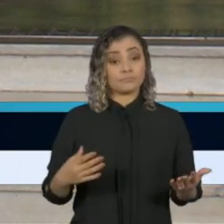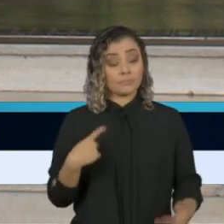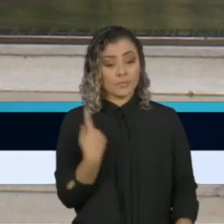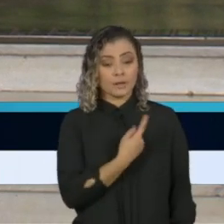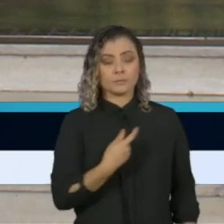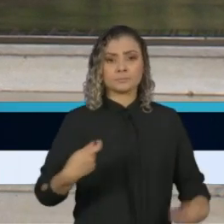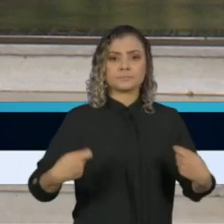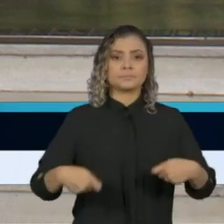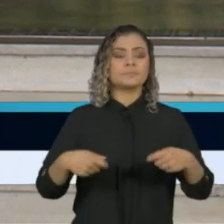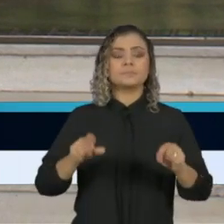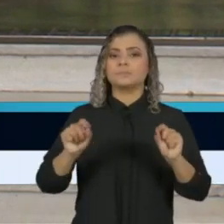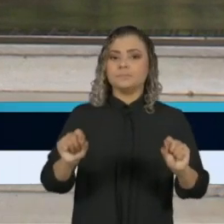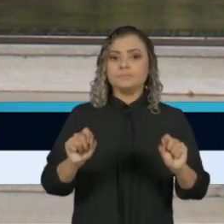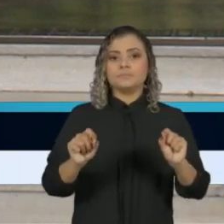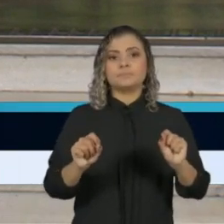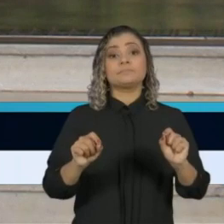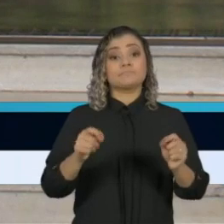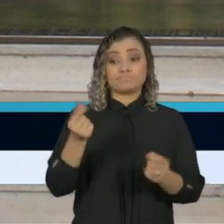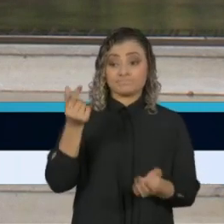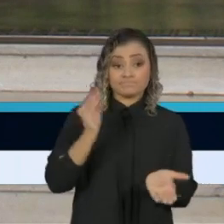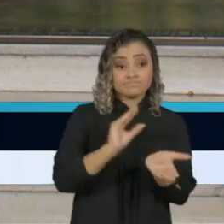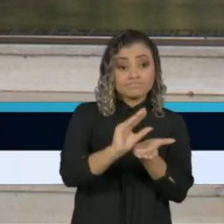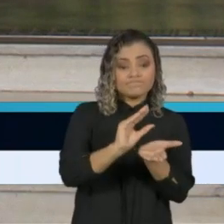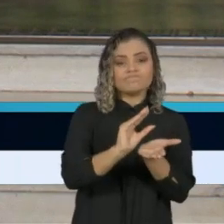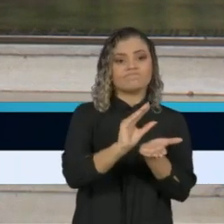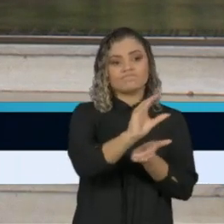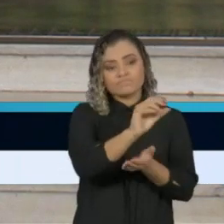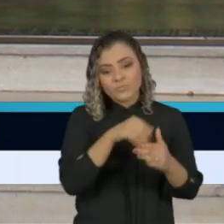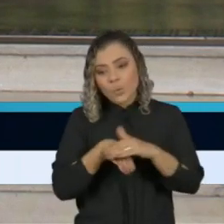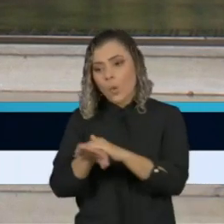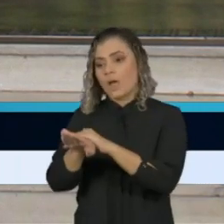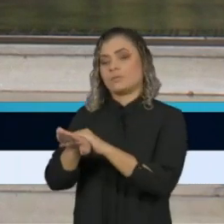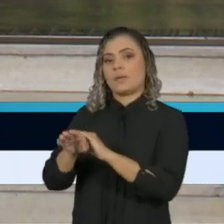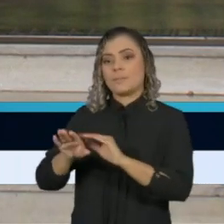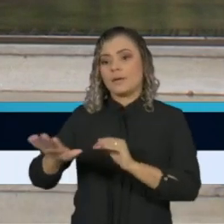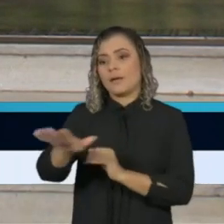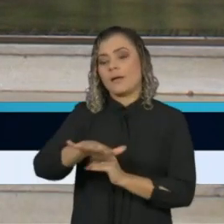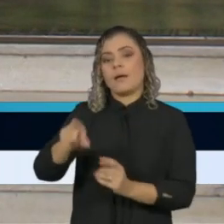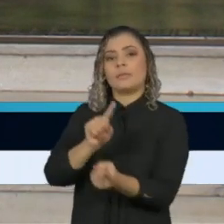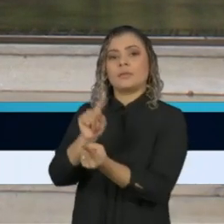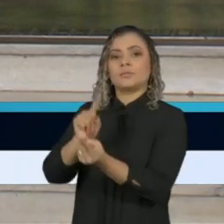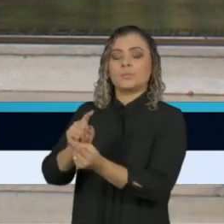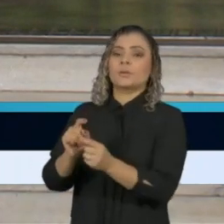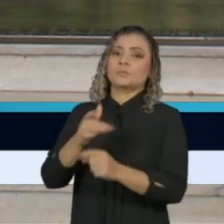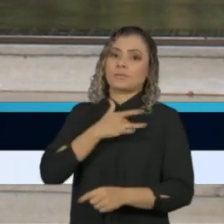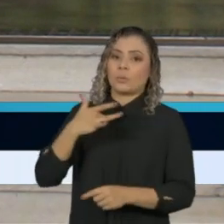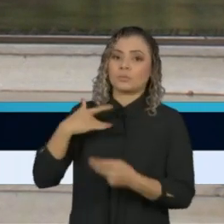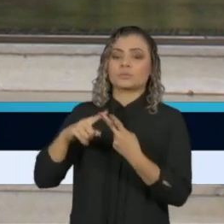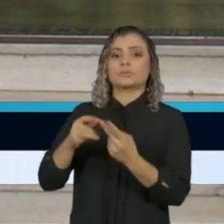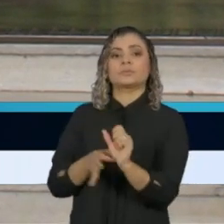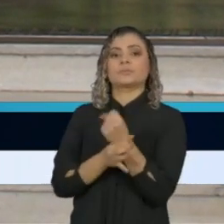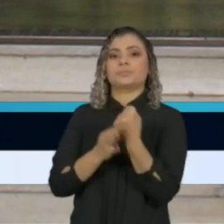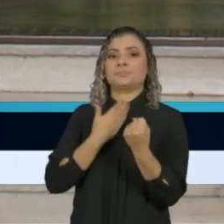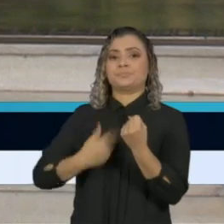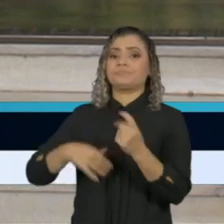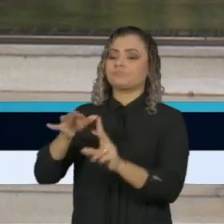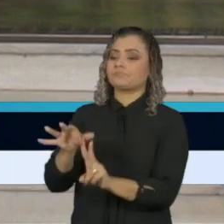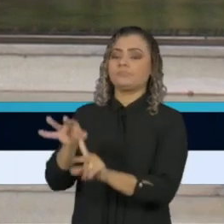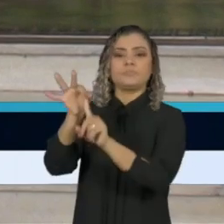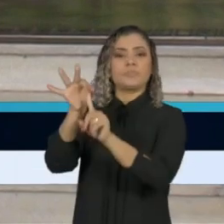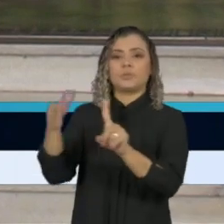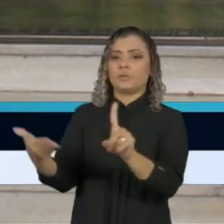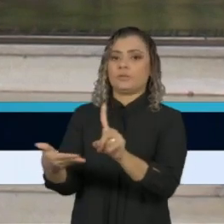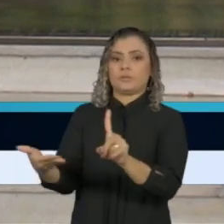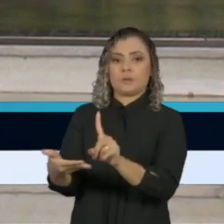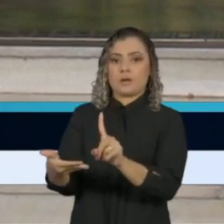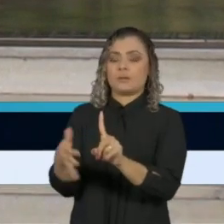Precisamos guardar e separar recursos para atender a saúde e segurança pública, prioridades neste momento.